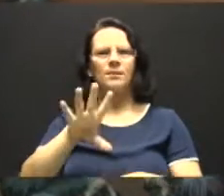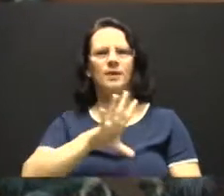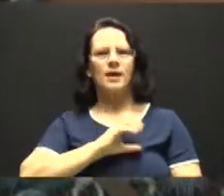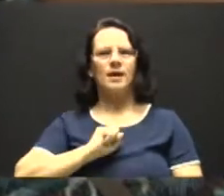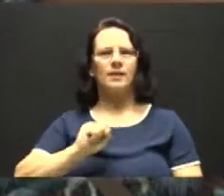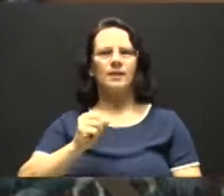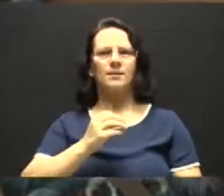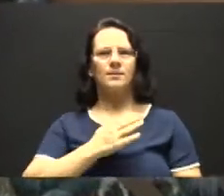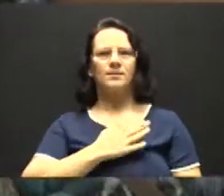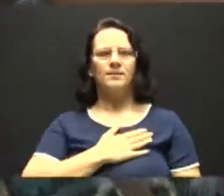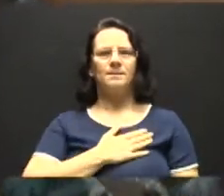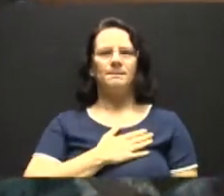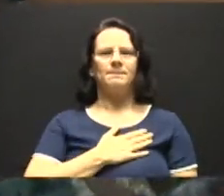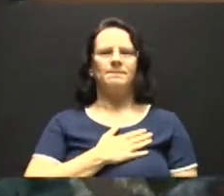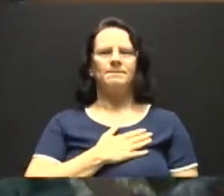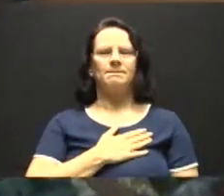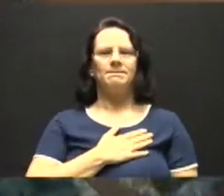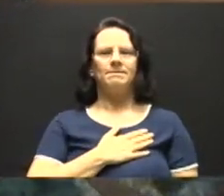o brasil